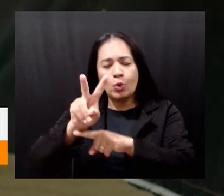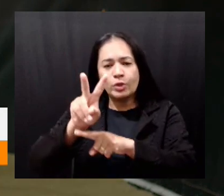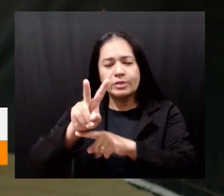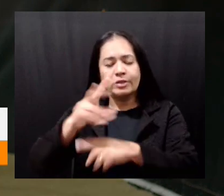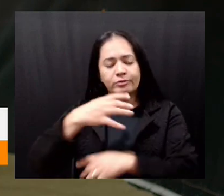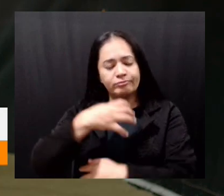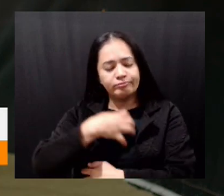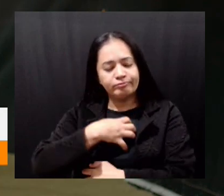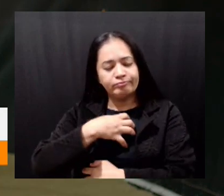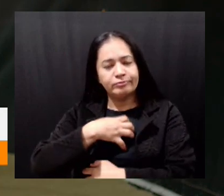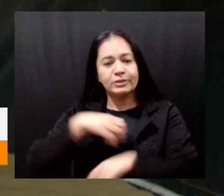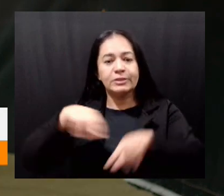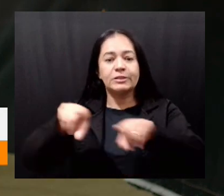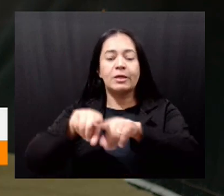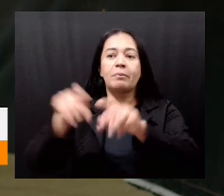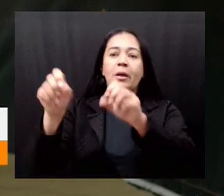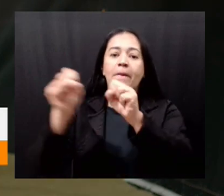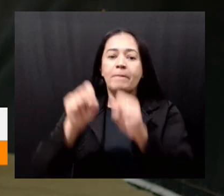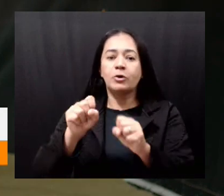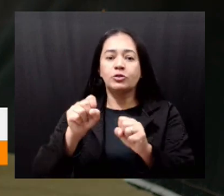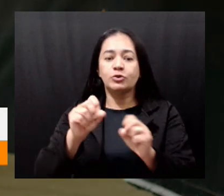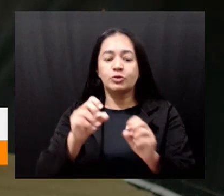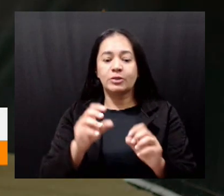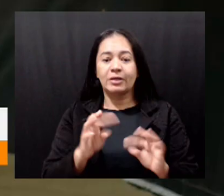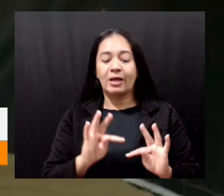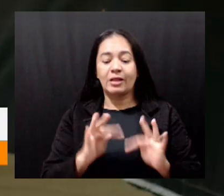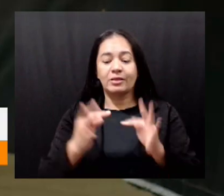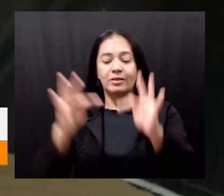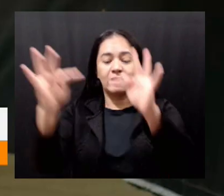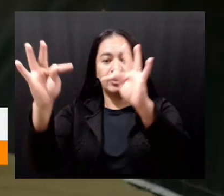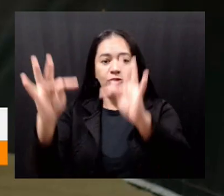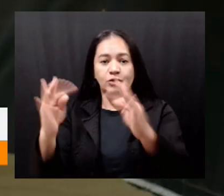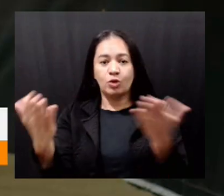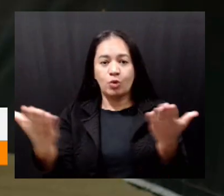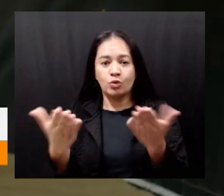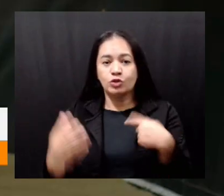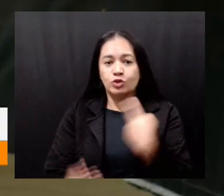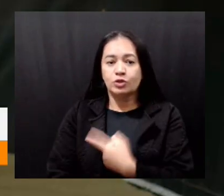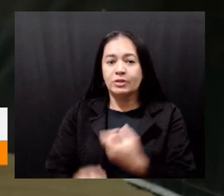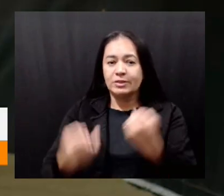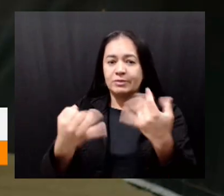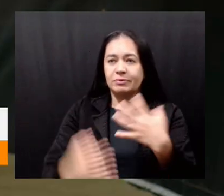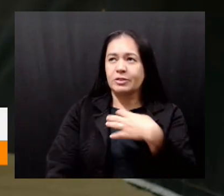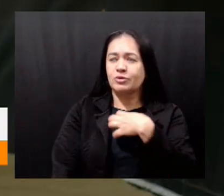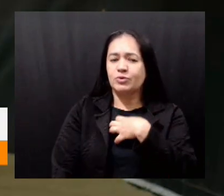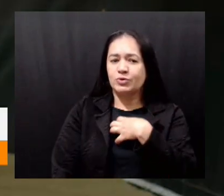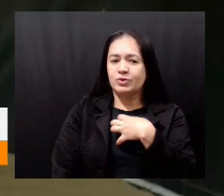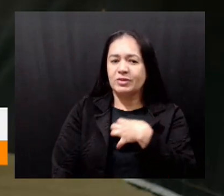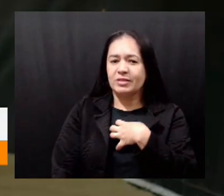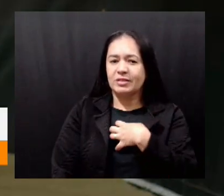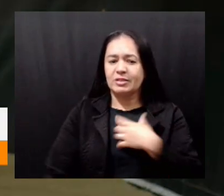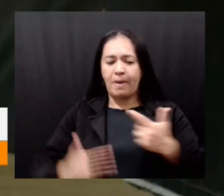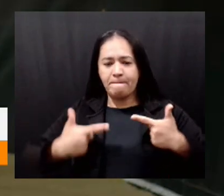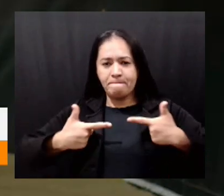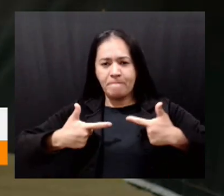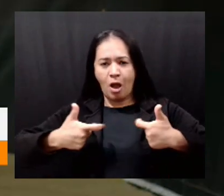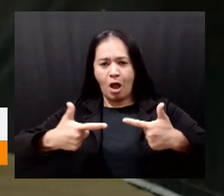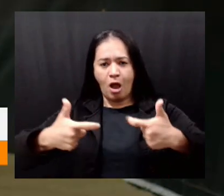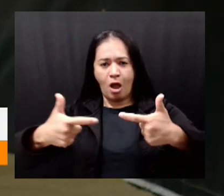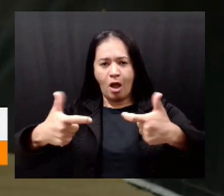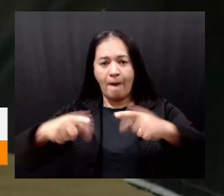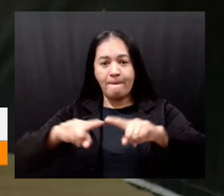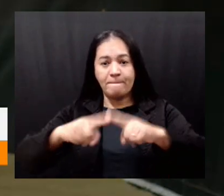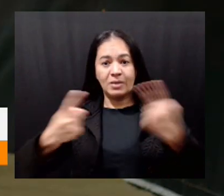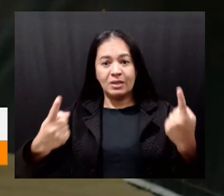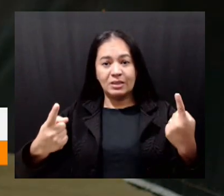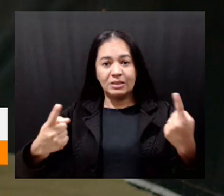nisso tudo a tecnologia, porque a tecnologia, hoje a gente está falando do sentimento com a guerra, né? Mas a guerra são todos os tipos